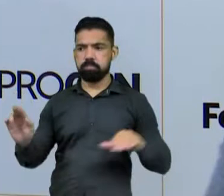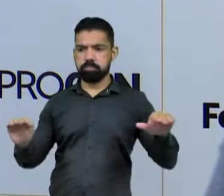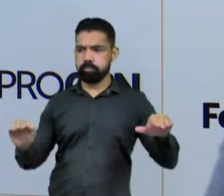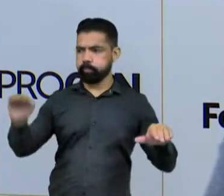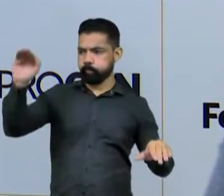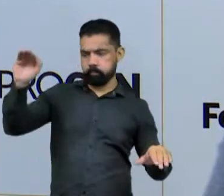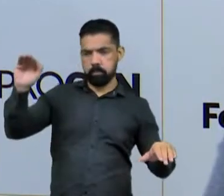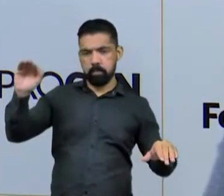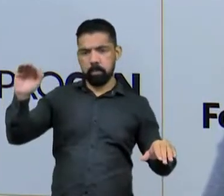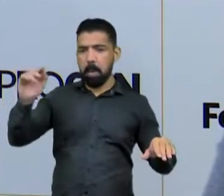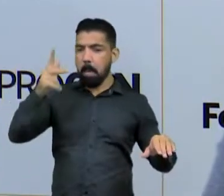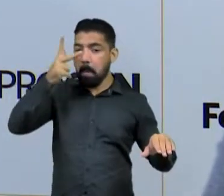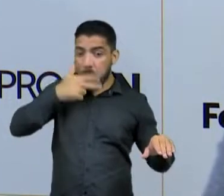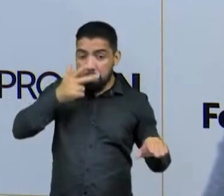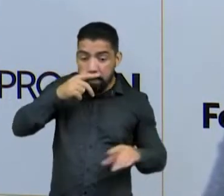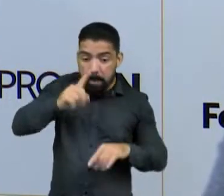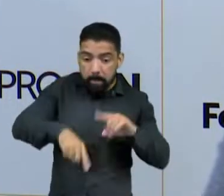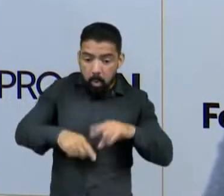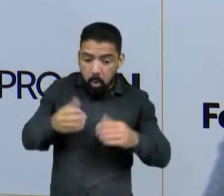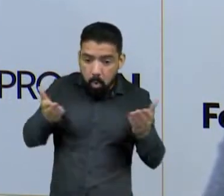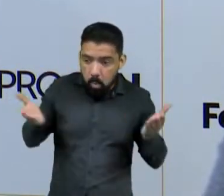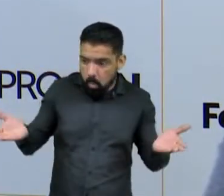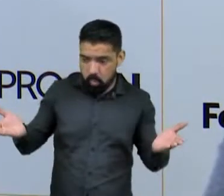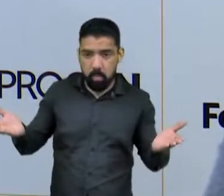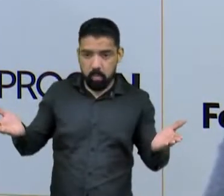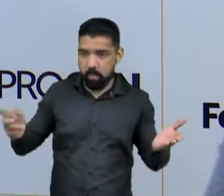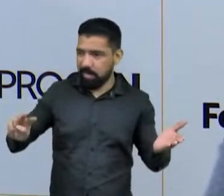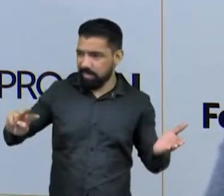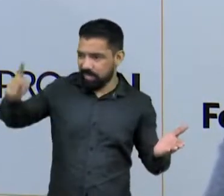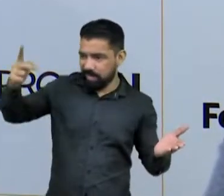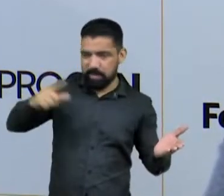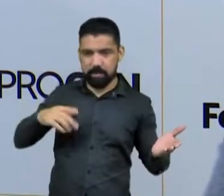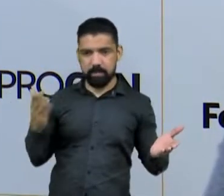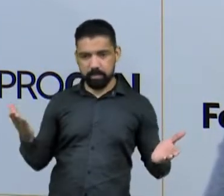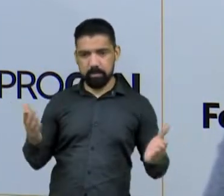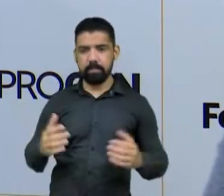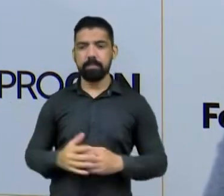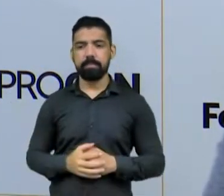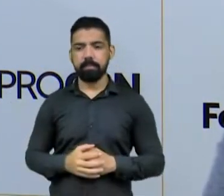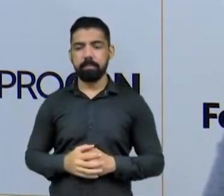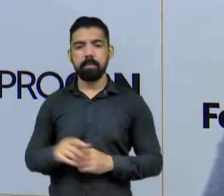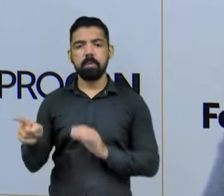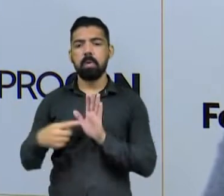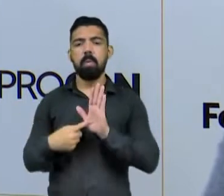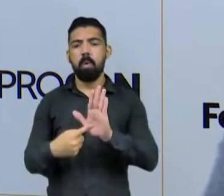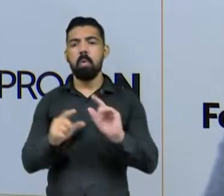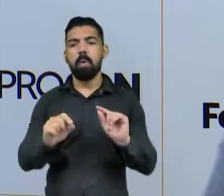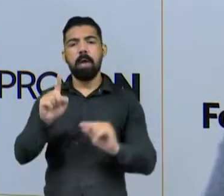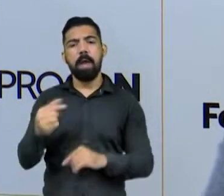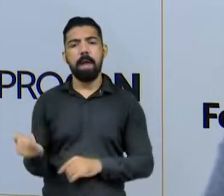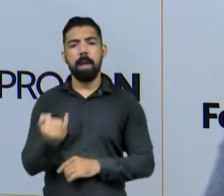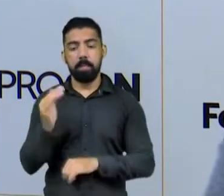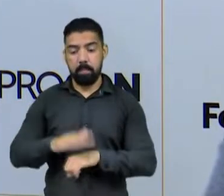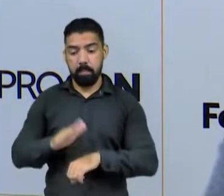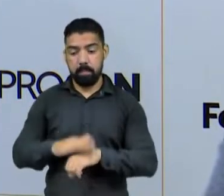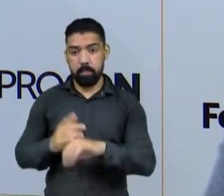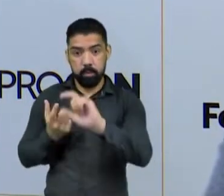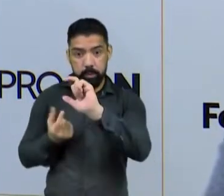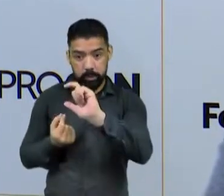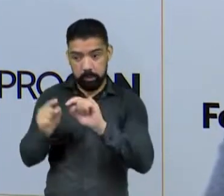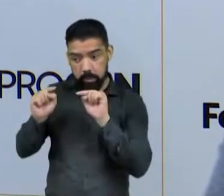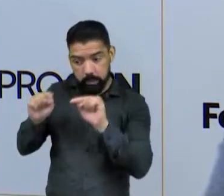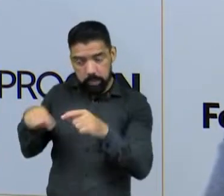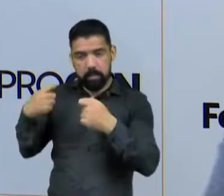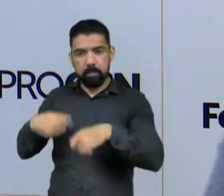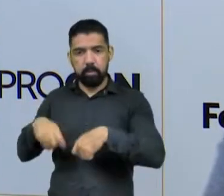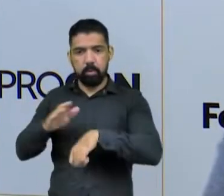R$ 54,00. Tendo aí, né, praticamente o dobro do preço. Então, isso demonstra que é importante o consumidor realizar uma